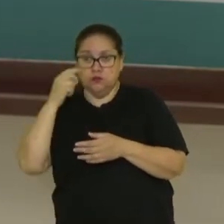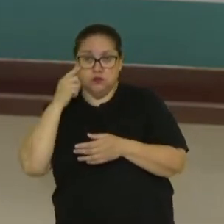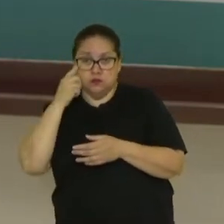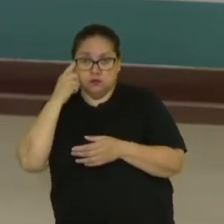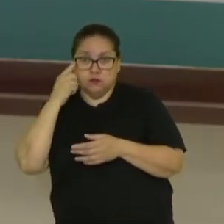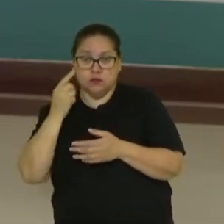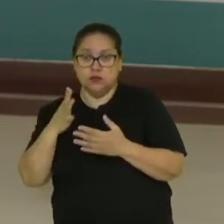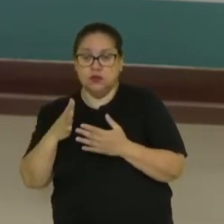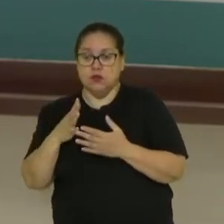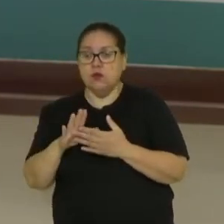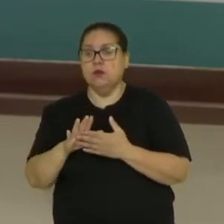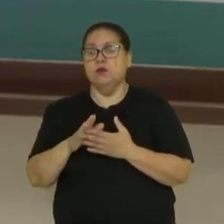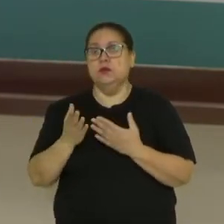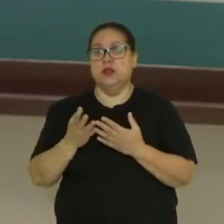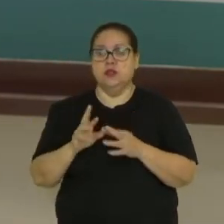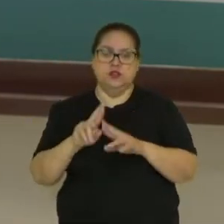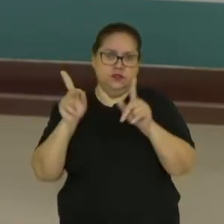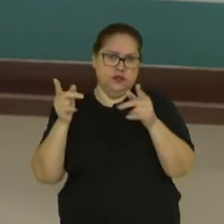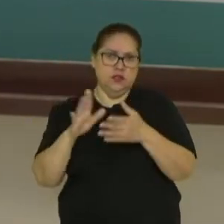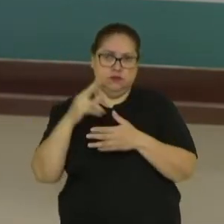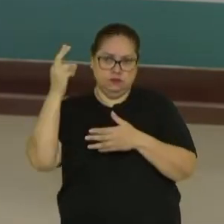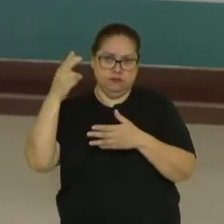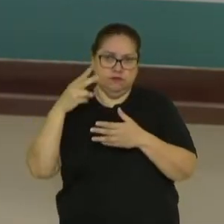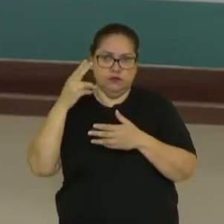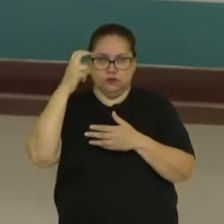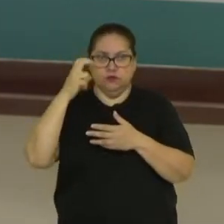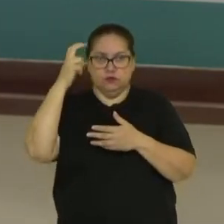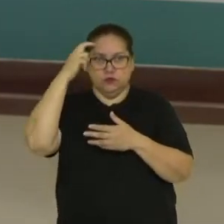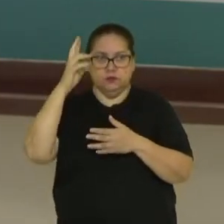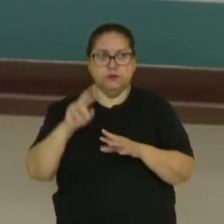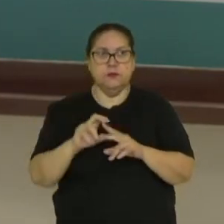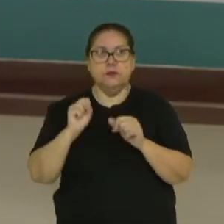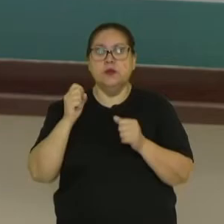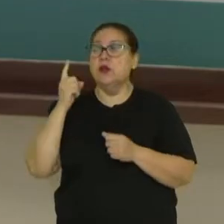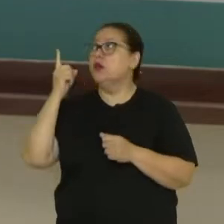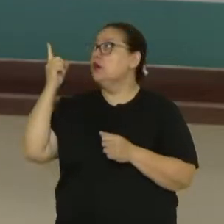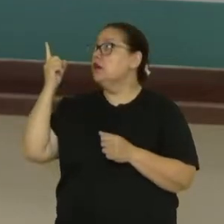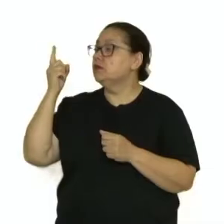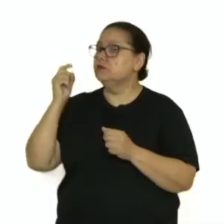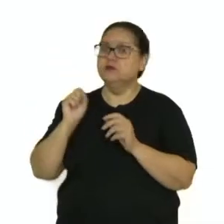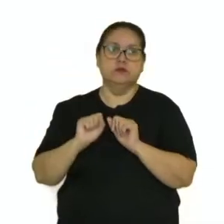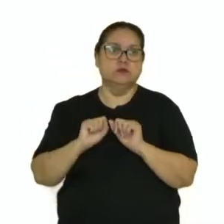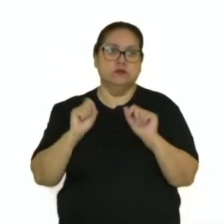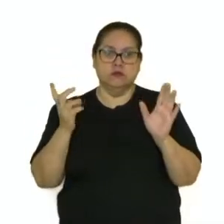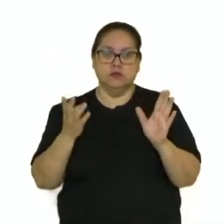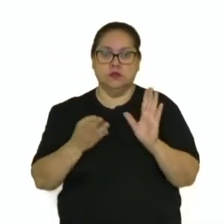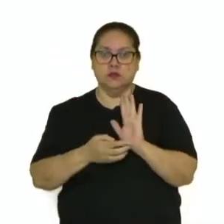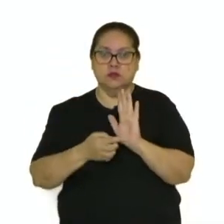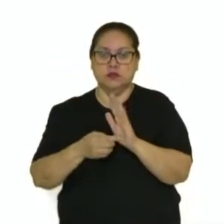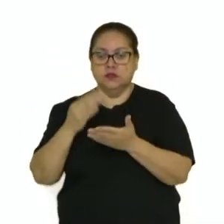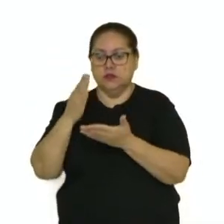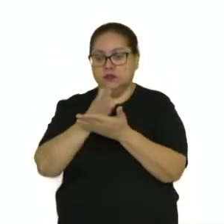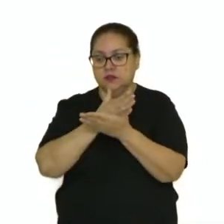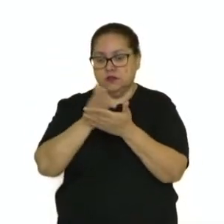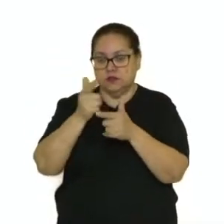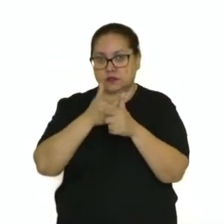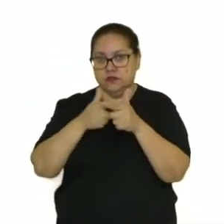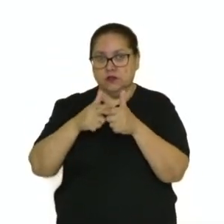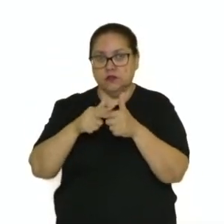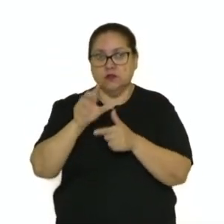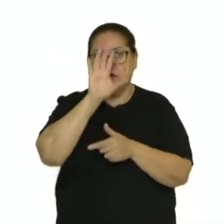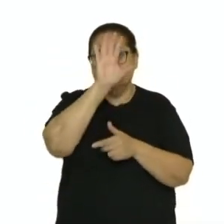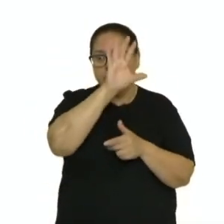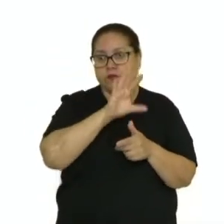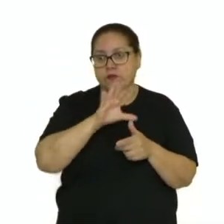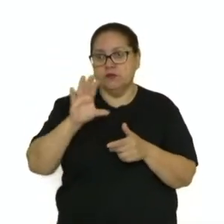ou orientais, ok? Muito bem. E aqui temos um mapa clássico, né? Mostrando então a divisão por continentes